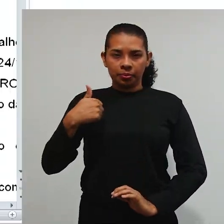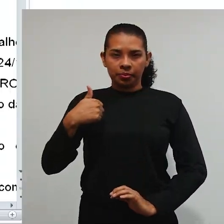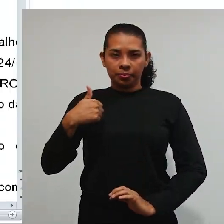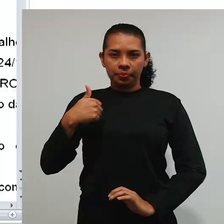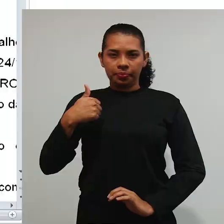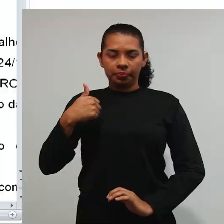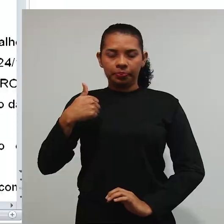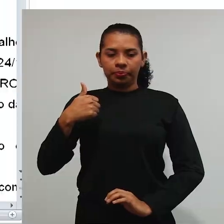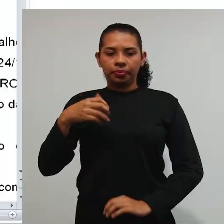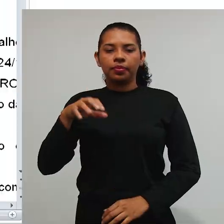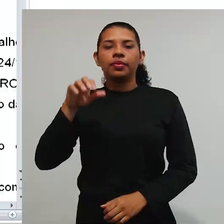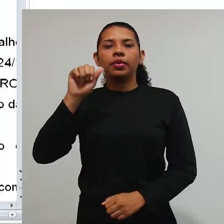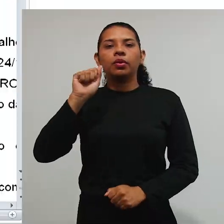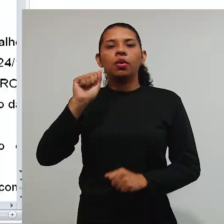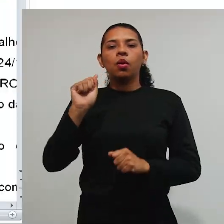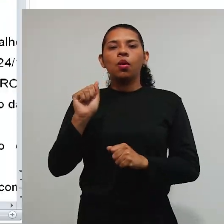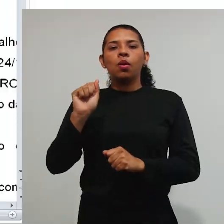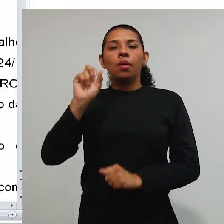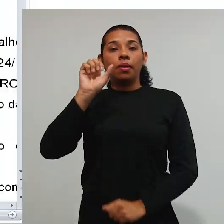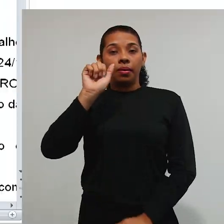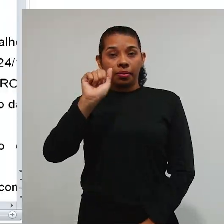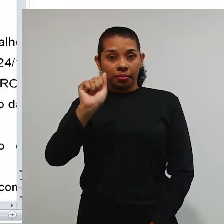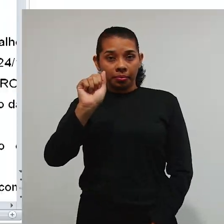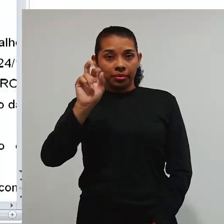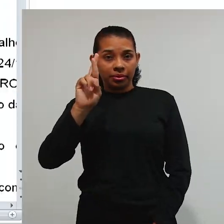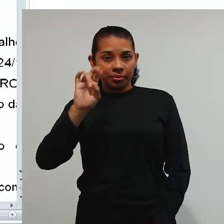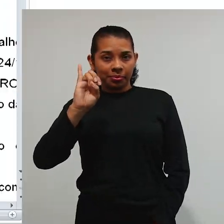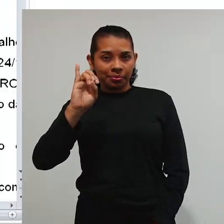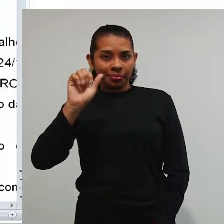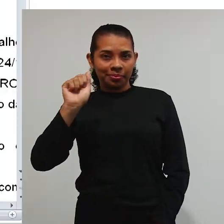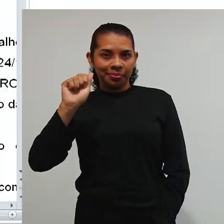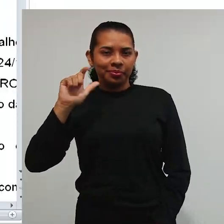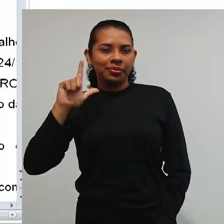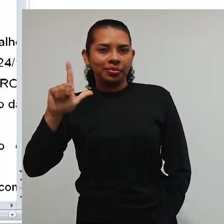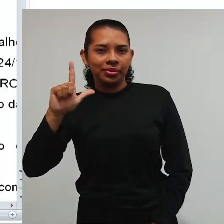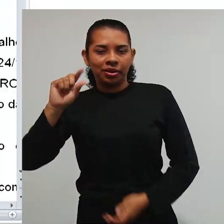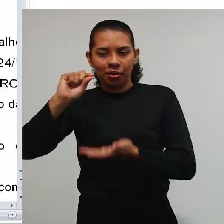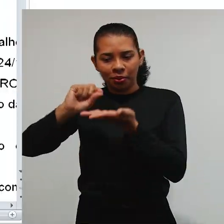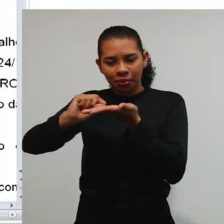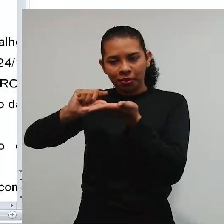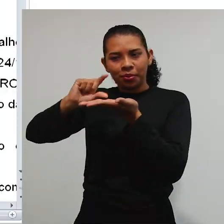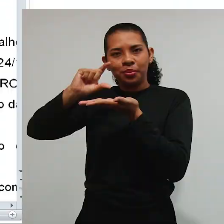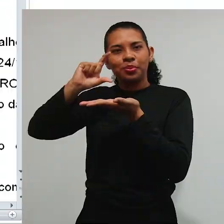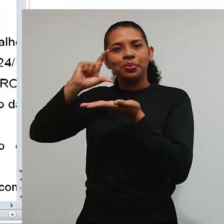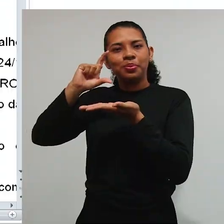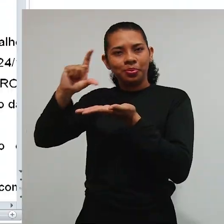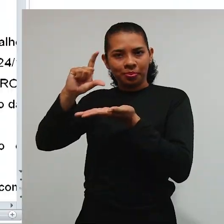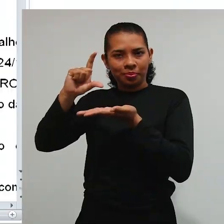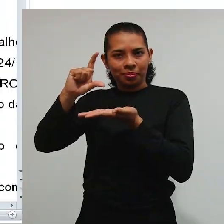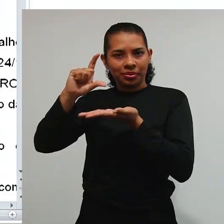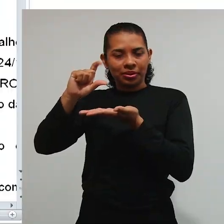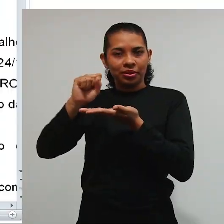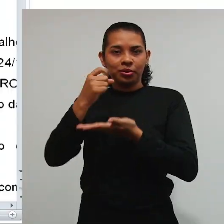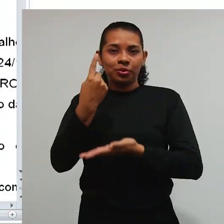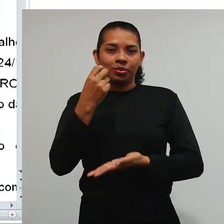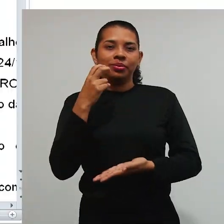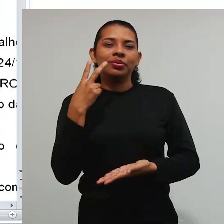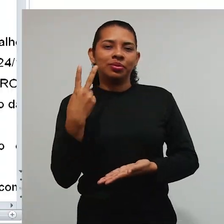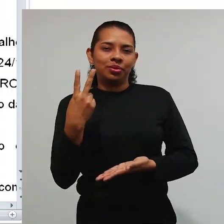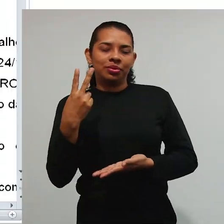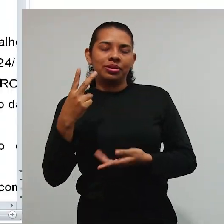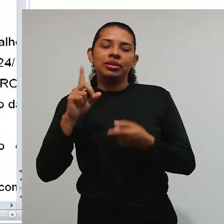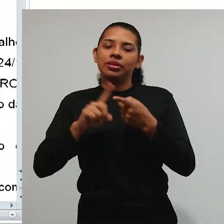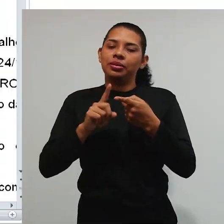Primeira seção é Arial, recapitulando, Arial, tamanho 12, porque não é título, é o tamanho do